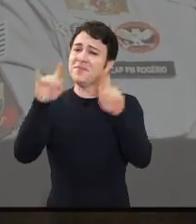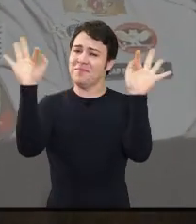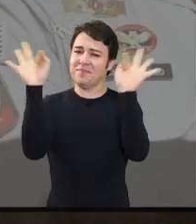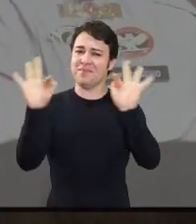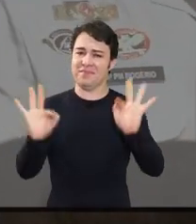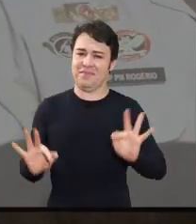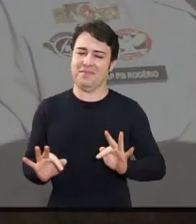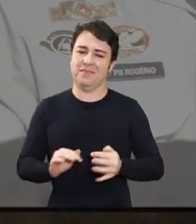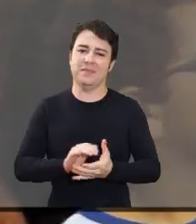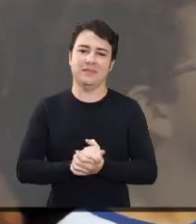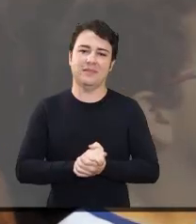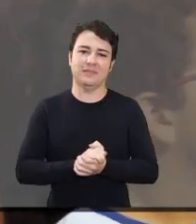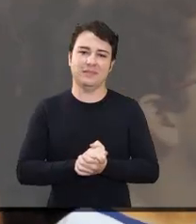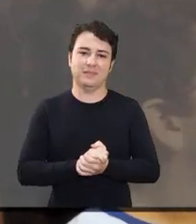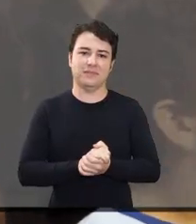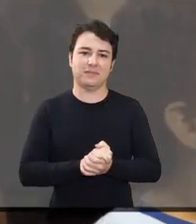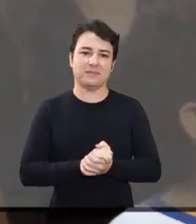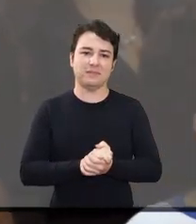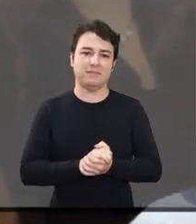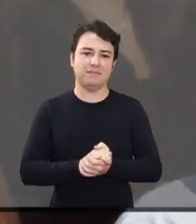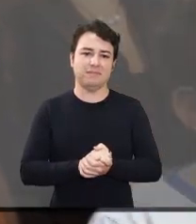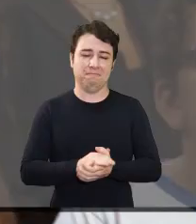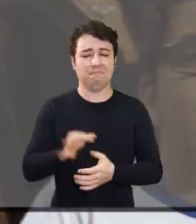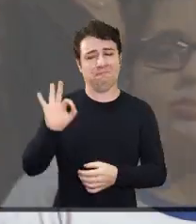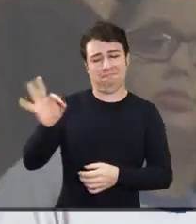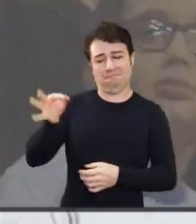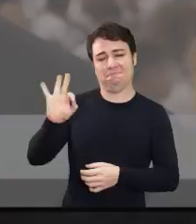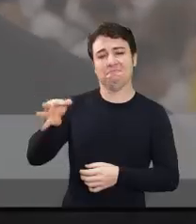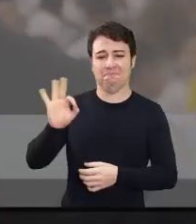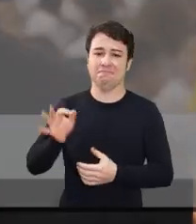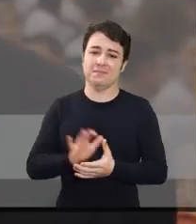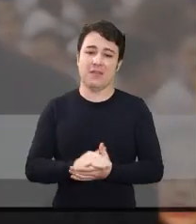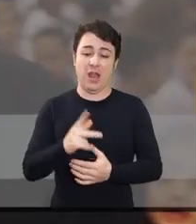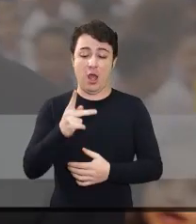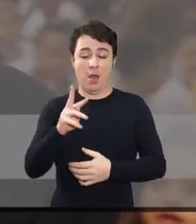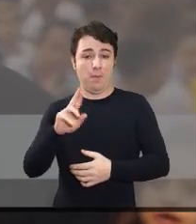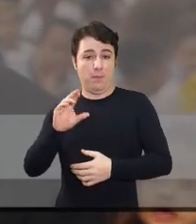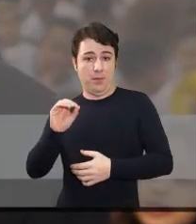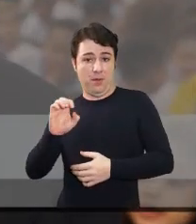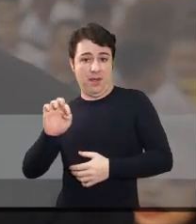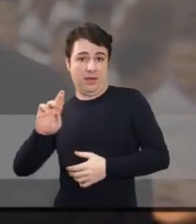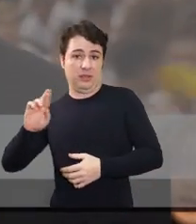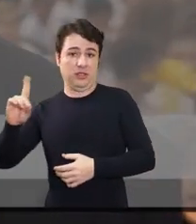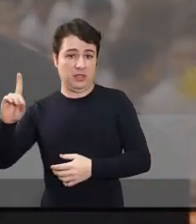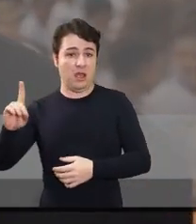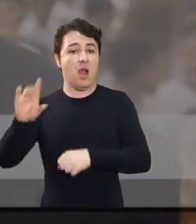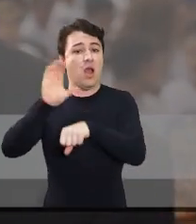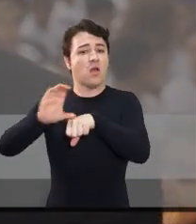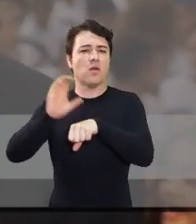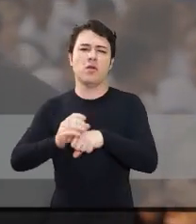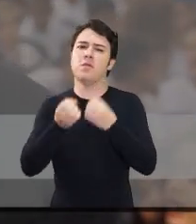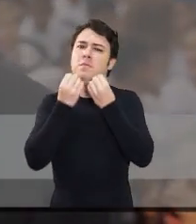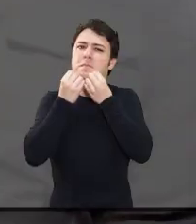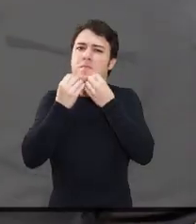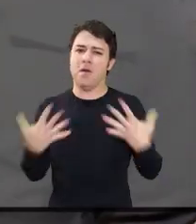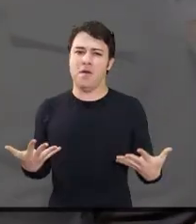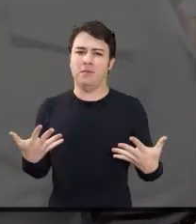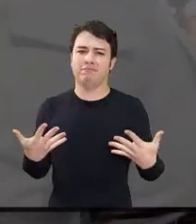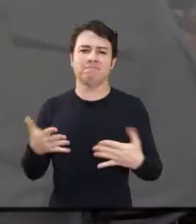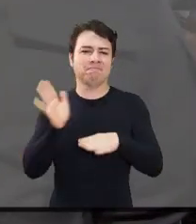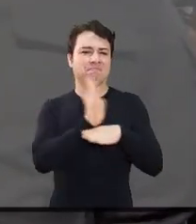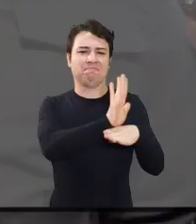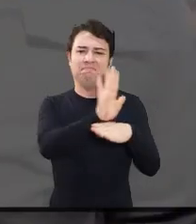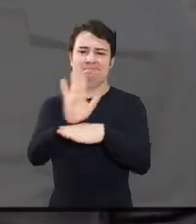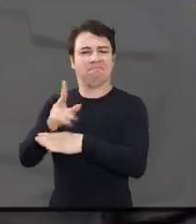Jefferson Yashuda Farmacêutico, também tem motivos para comemorar. Sem dúvida nenhuma, é um dos projetos mais importantes para a nossa cidade. É